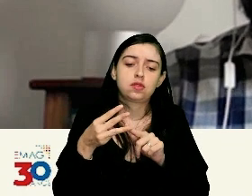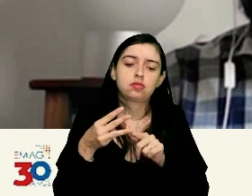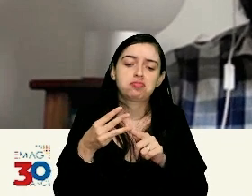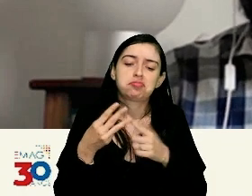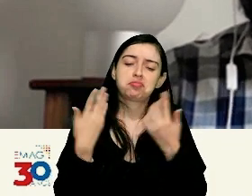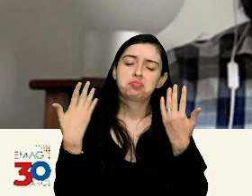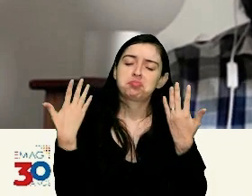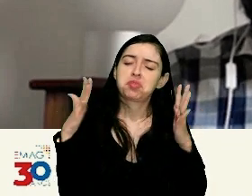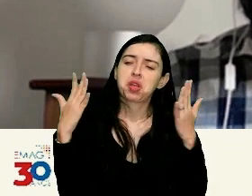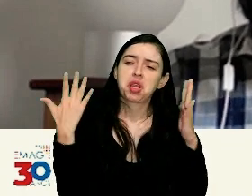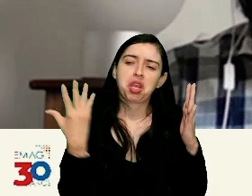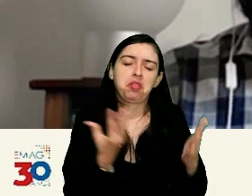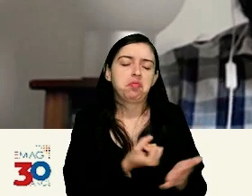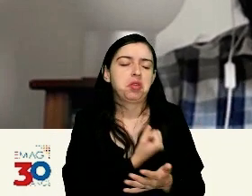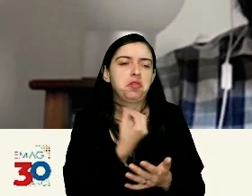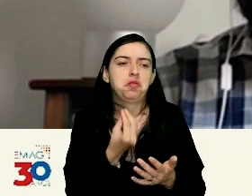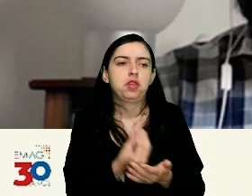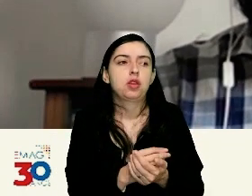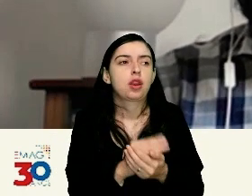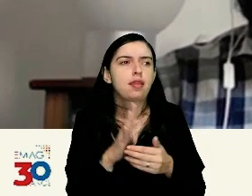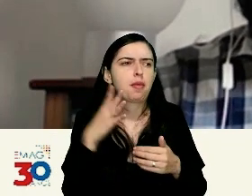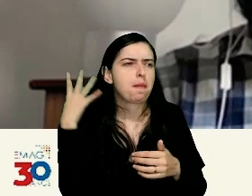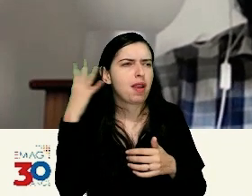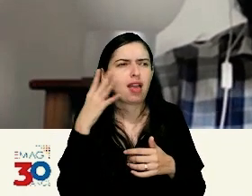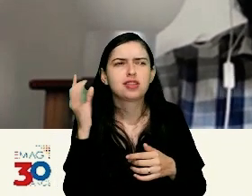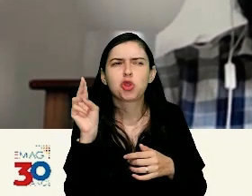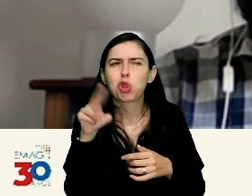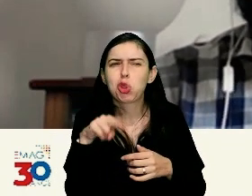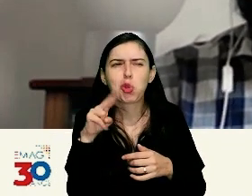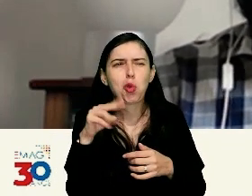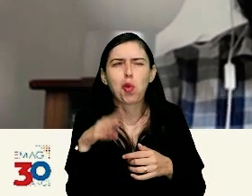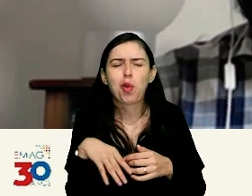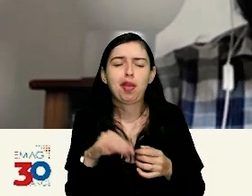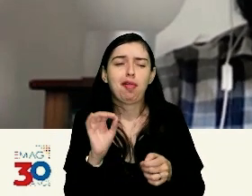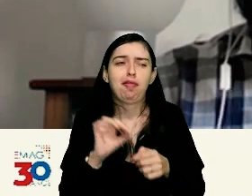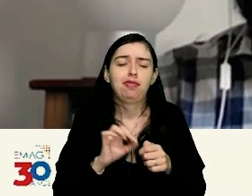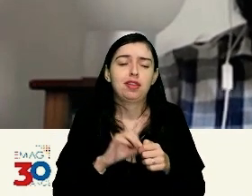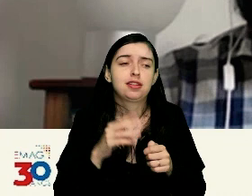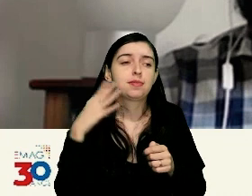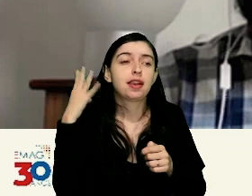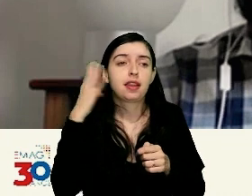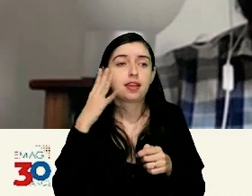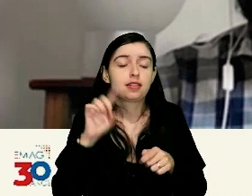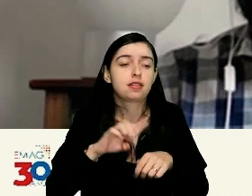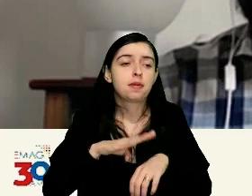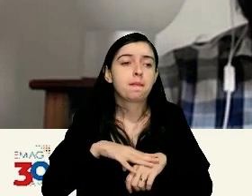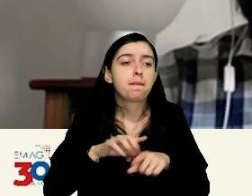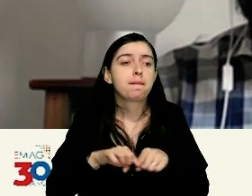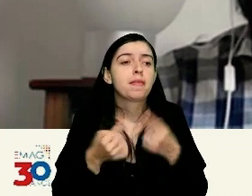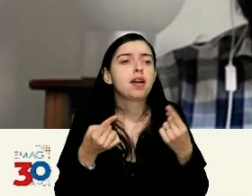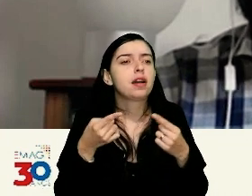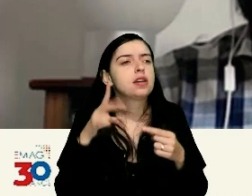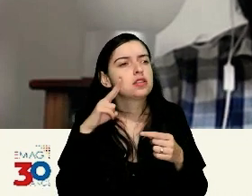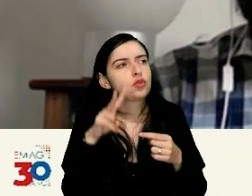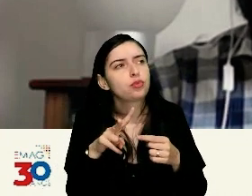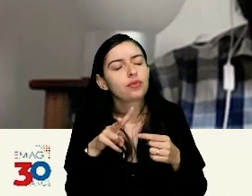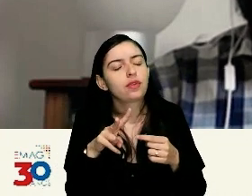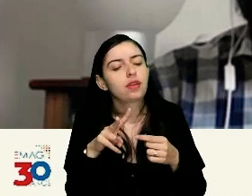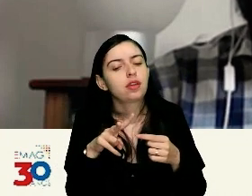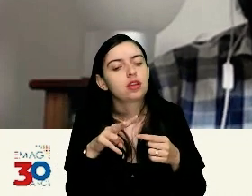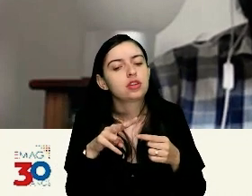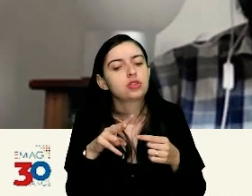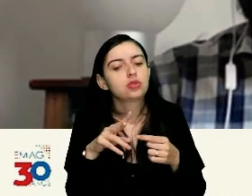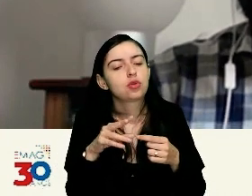Eu não sou palestrante, nunca fiz palestras, né? Mas eu estou vendo que a minha história